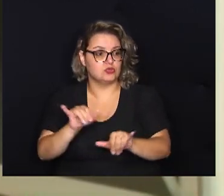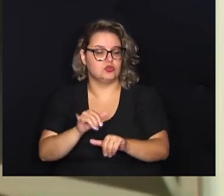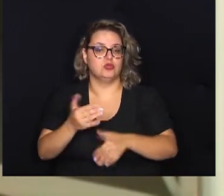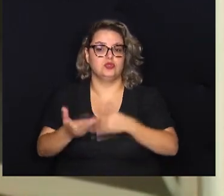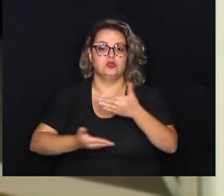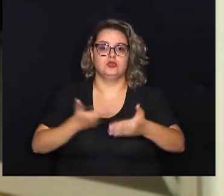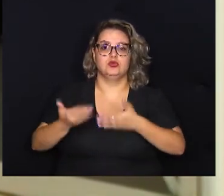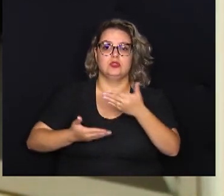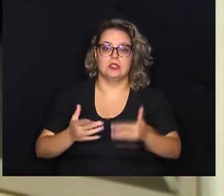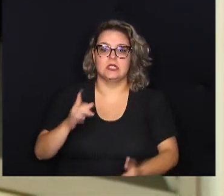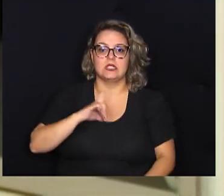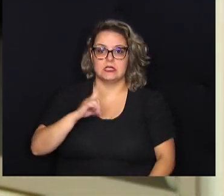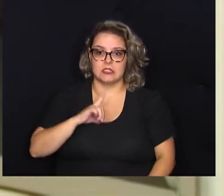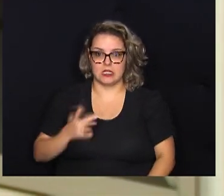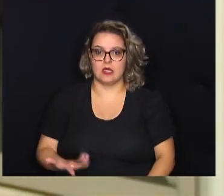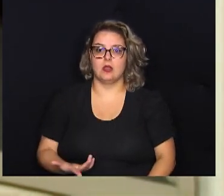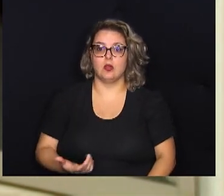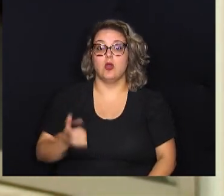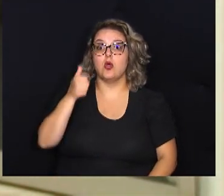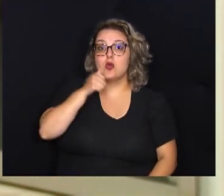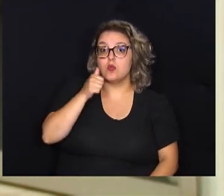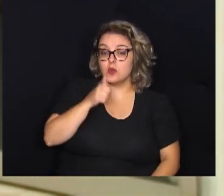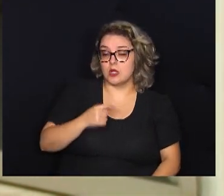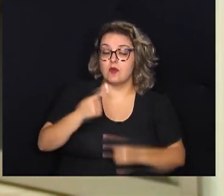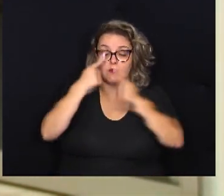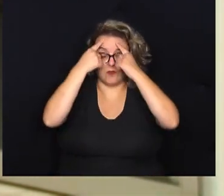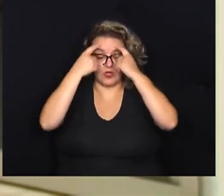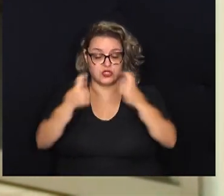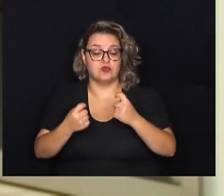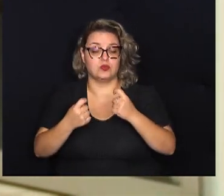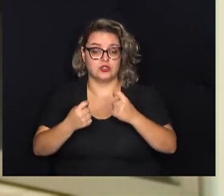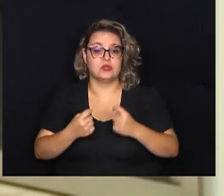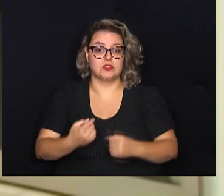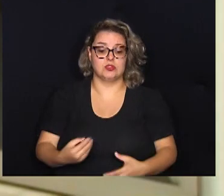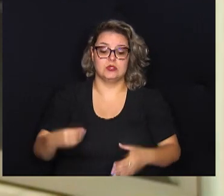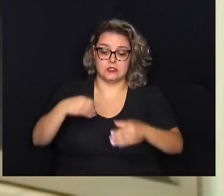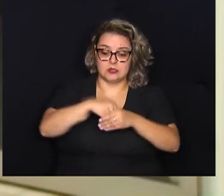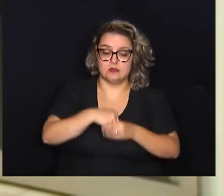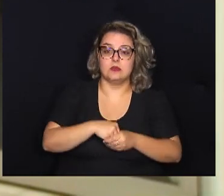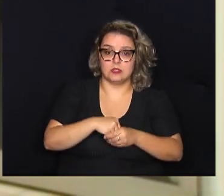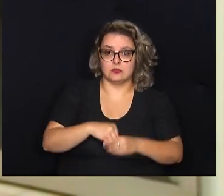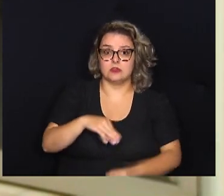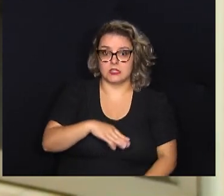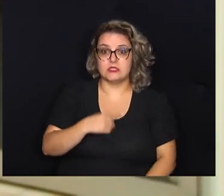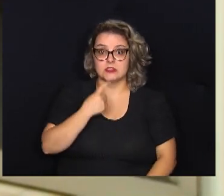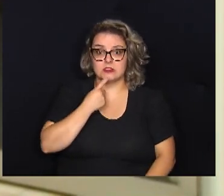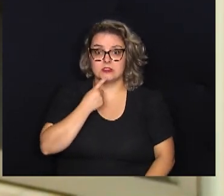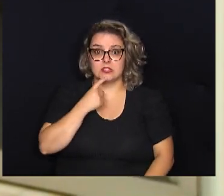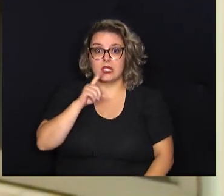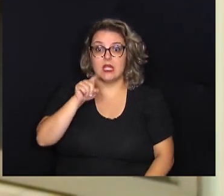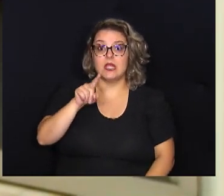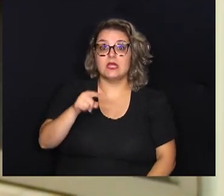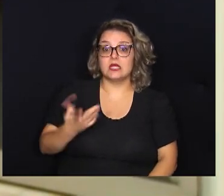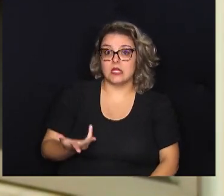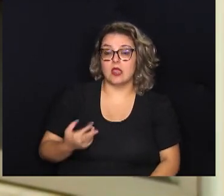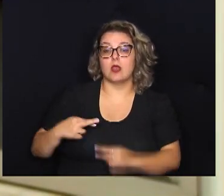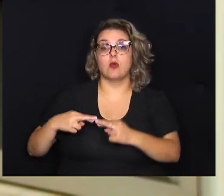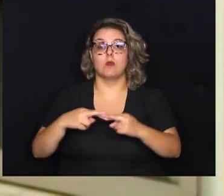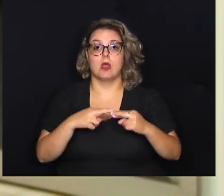serviços existentes que atendem mulheres vítimas de violência no município de Campinas. E é uma rede de